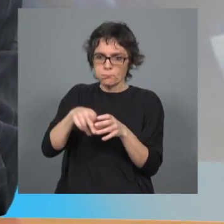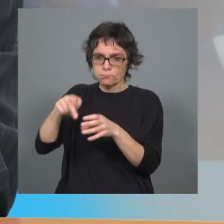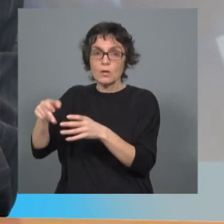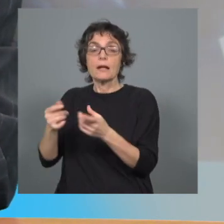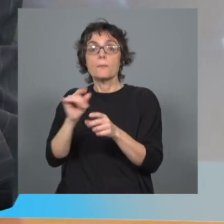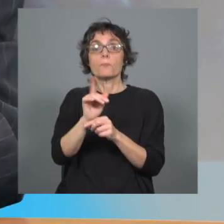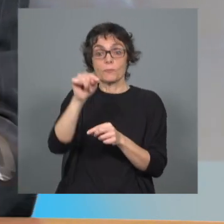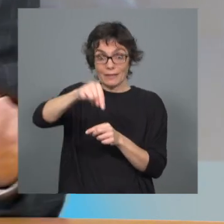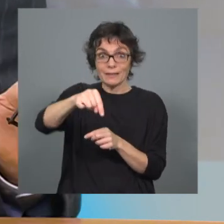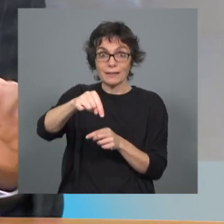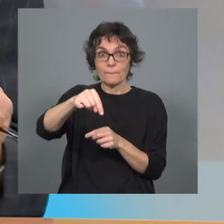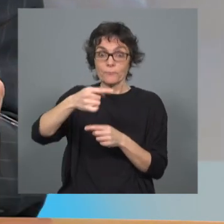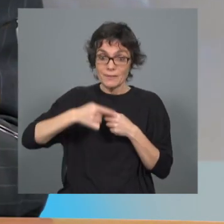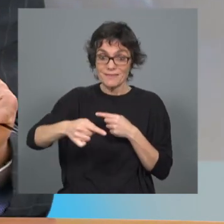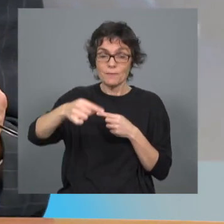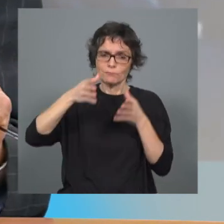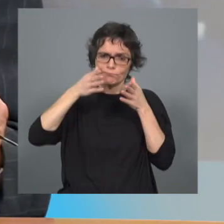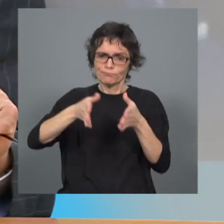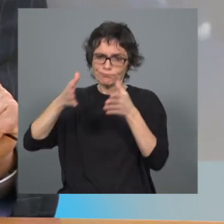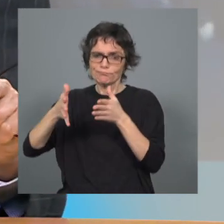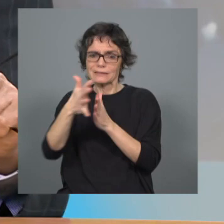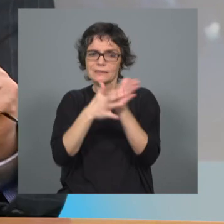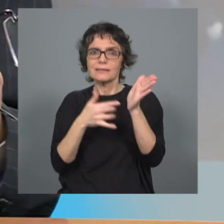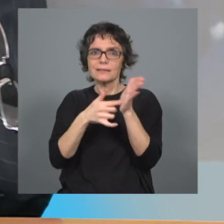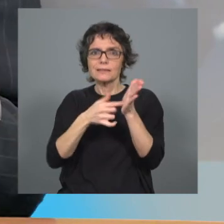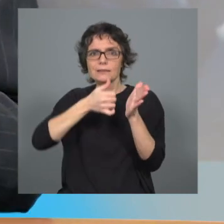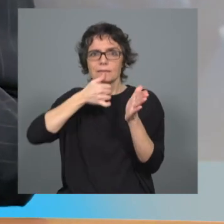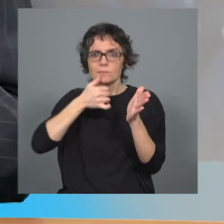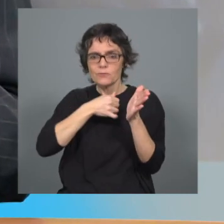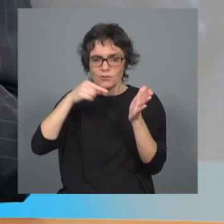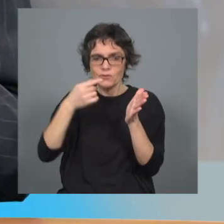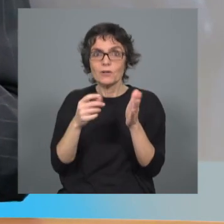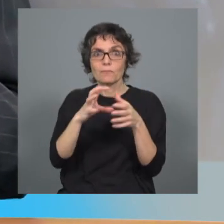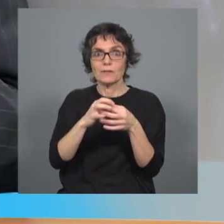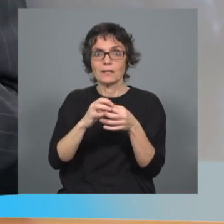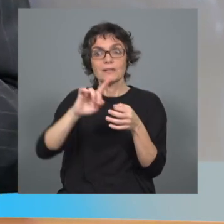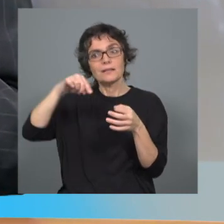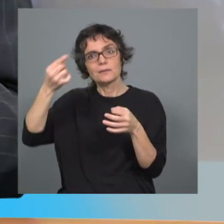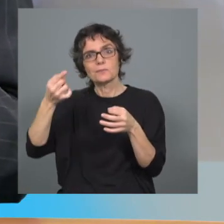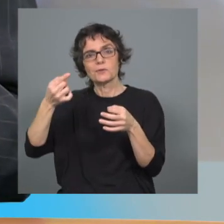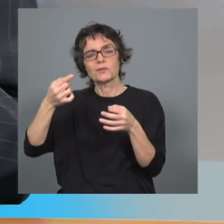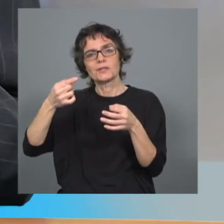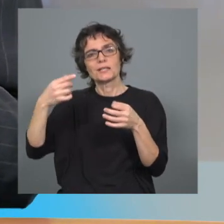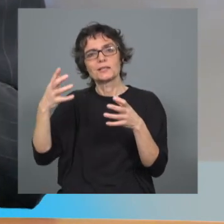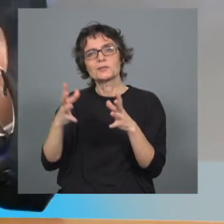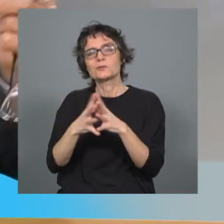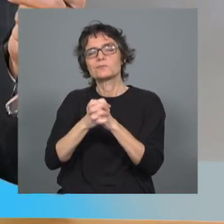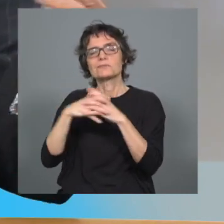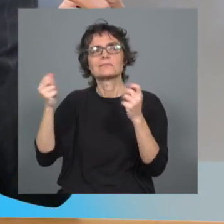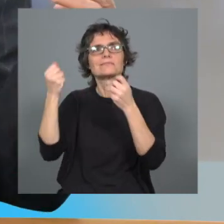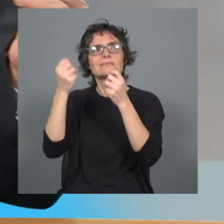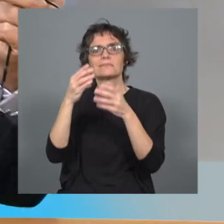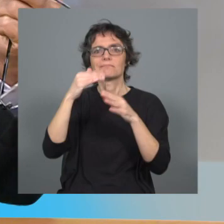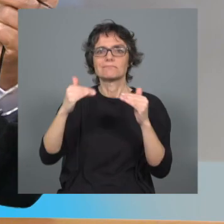acontecimento da Semana Santa está toda nestas narrativas da paixão. Depois, são celebrados momentos